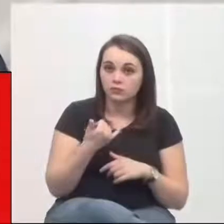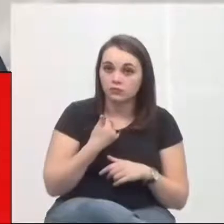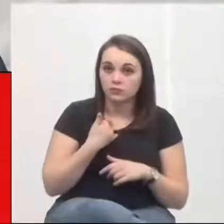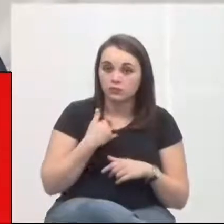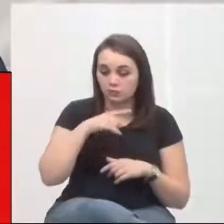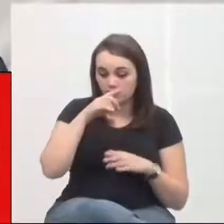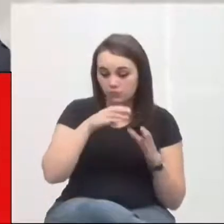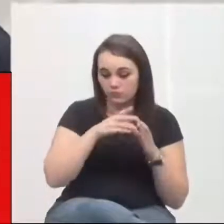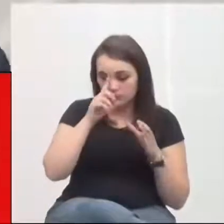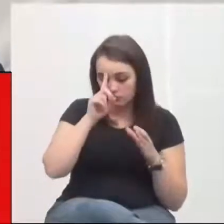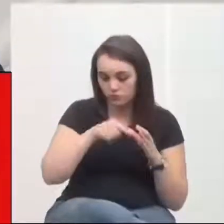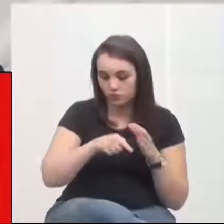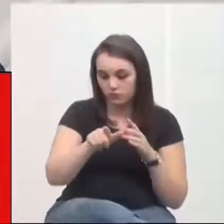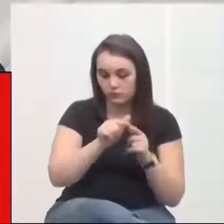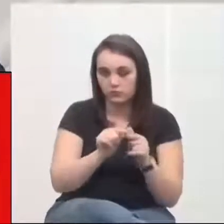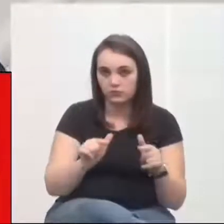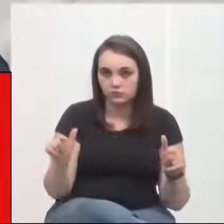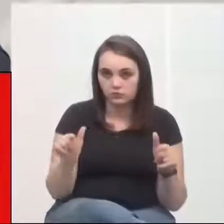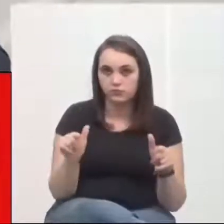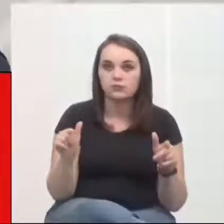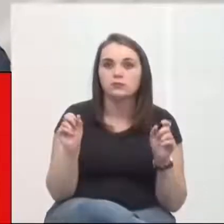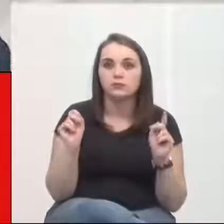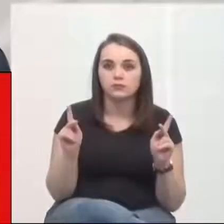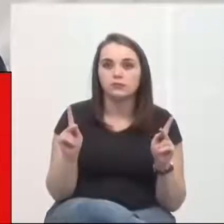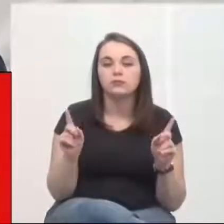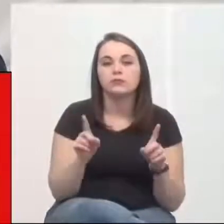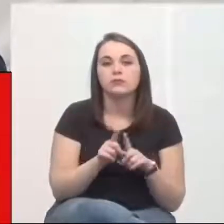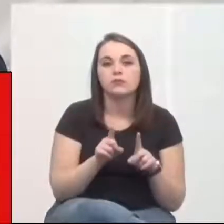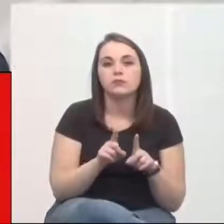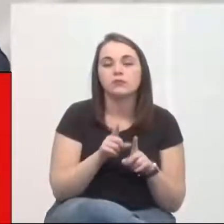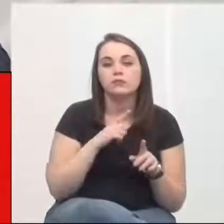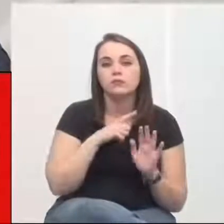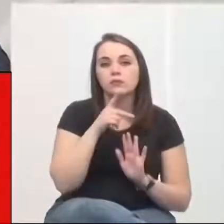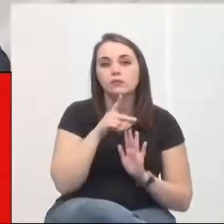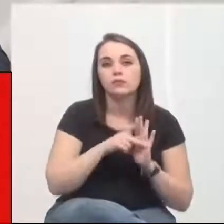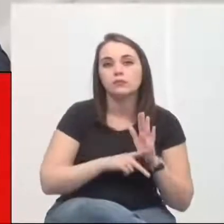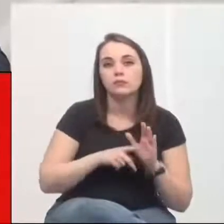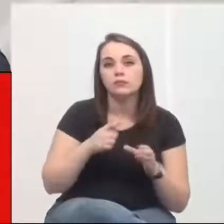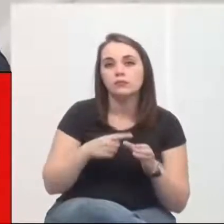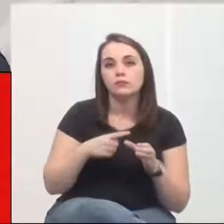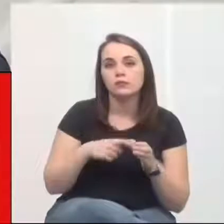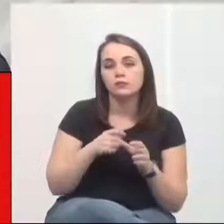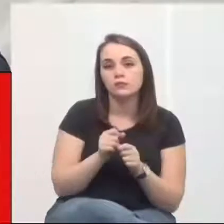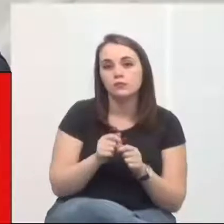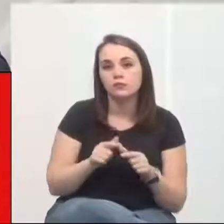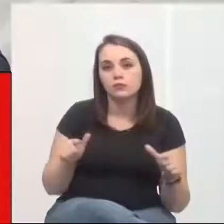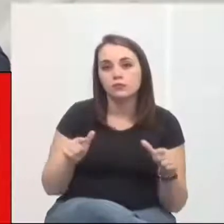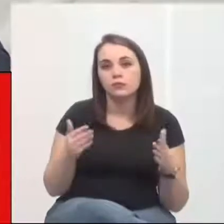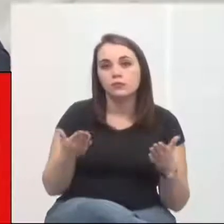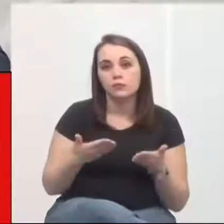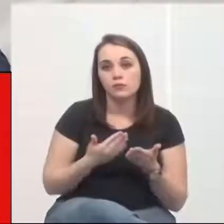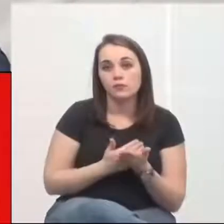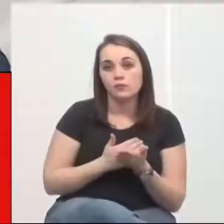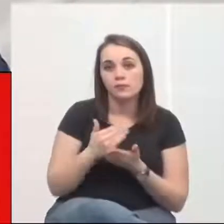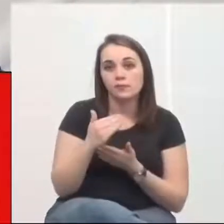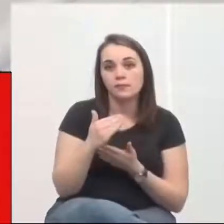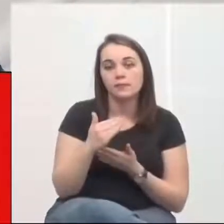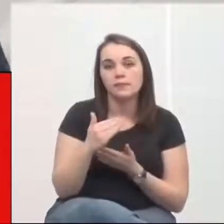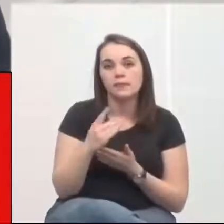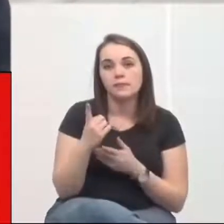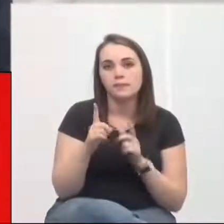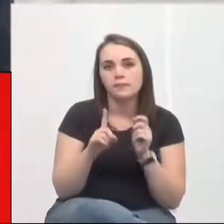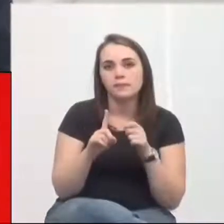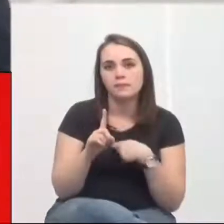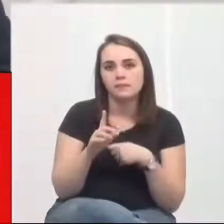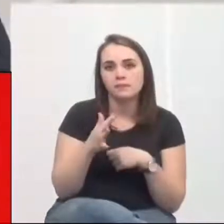mandamos a nossa equipe para resolver o problema. E também nós temos o projeto que é o Cidade Limpa, né? Então, a partir de agora, já faz, eu acho, um mês,